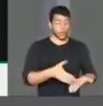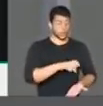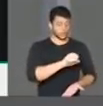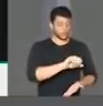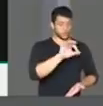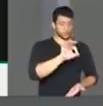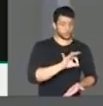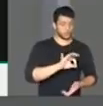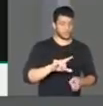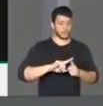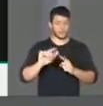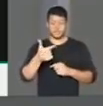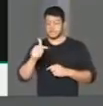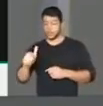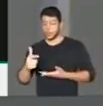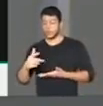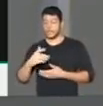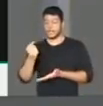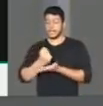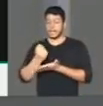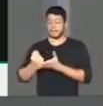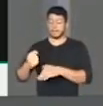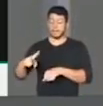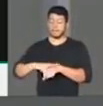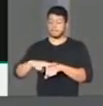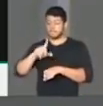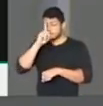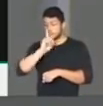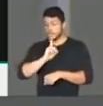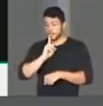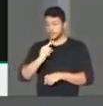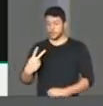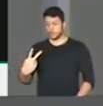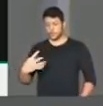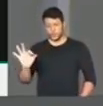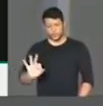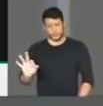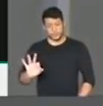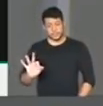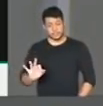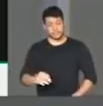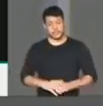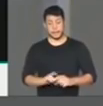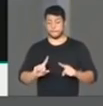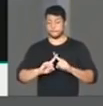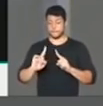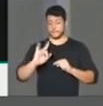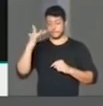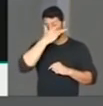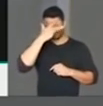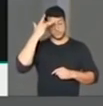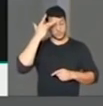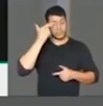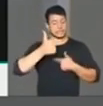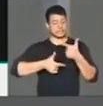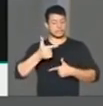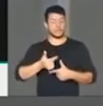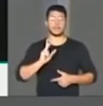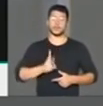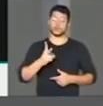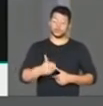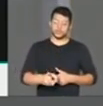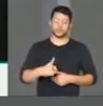amarela. Mas os trabalhadores de carteira verde e amarela continuarão a depositar o